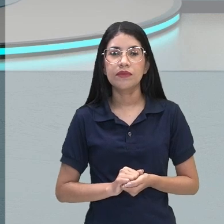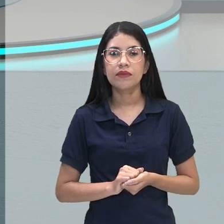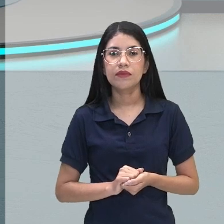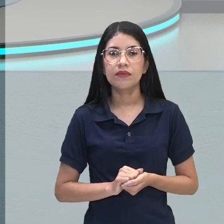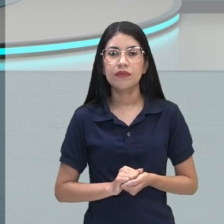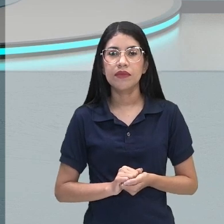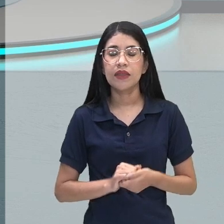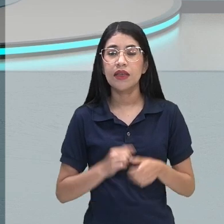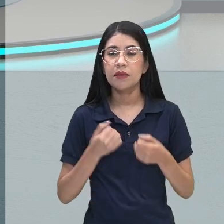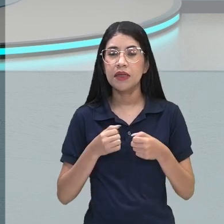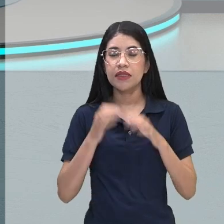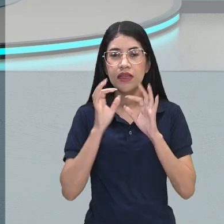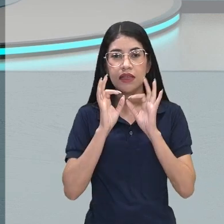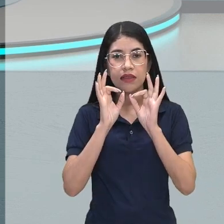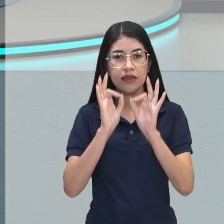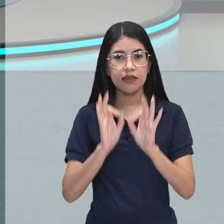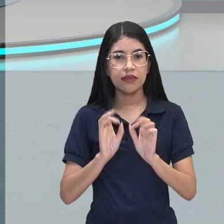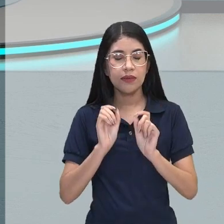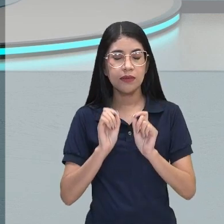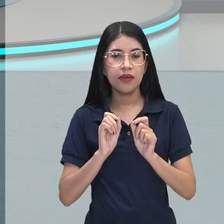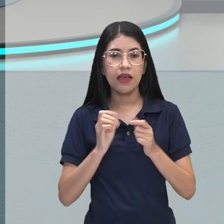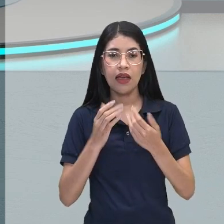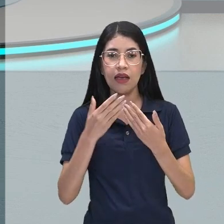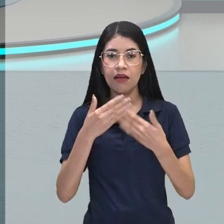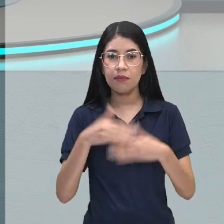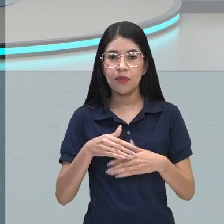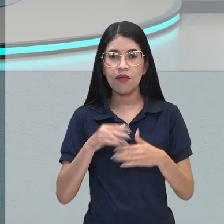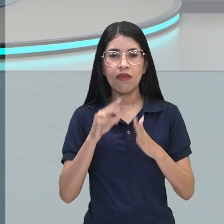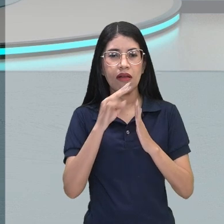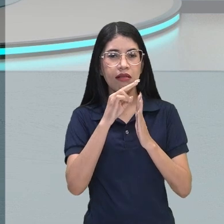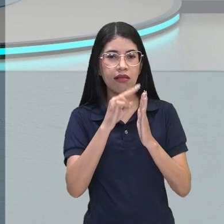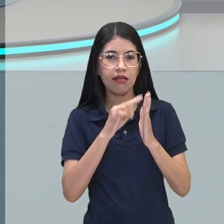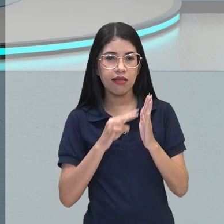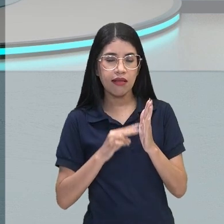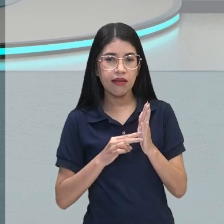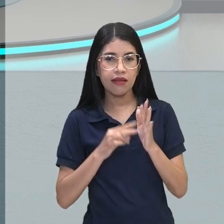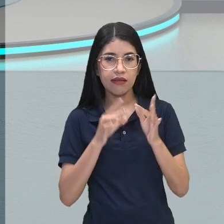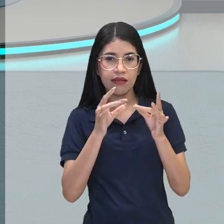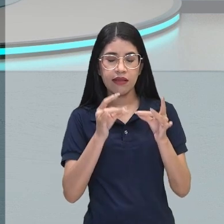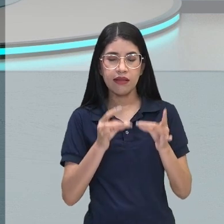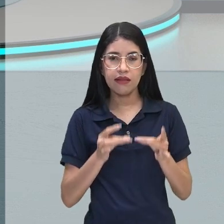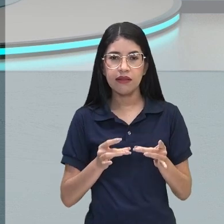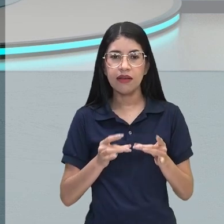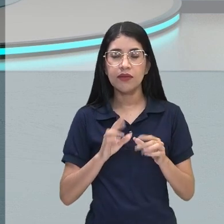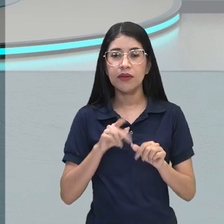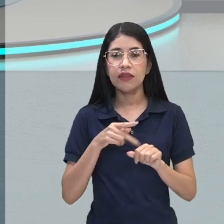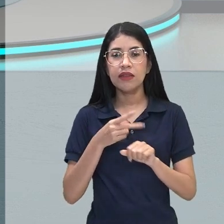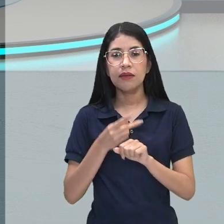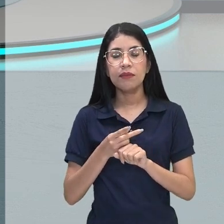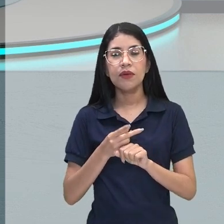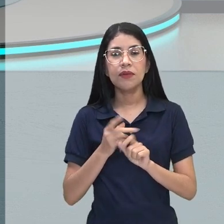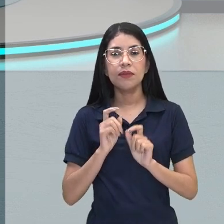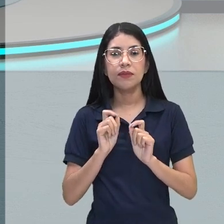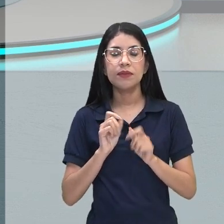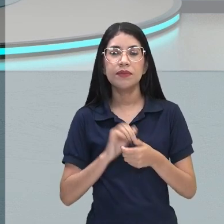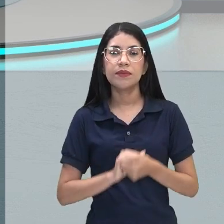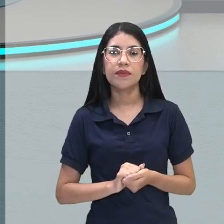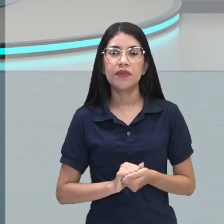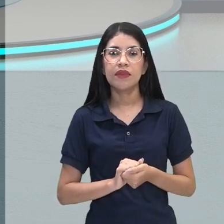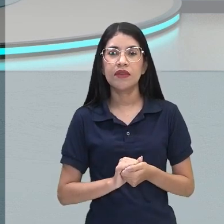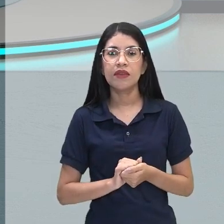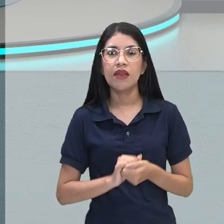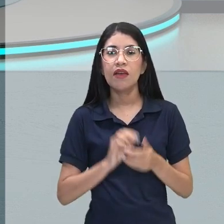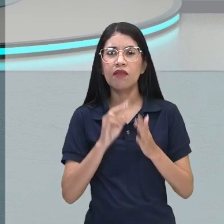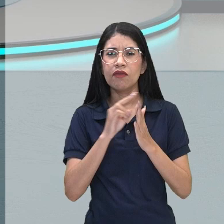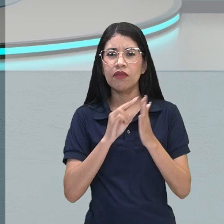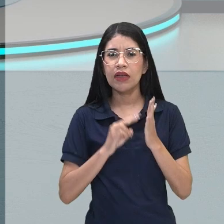que observar a prova em si, né? Em seguida, você vai fazer o quê? ler